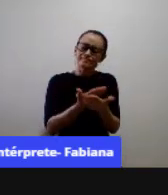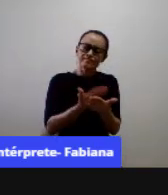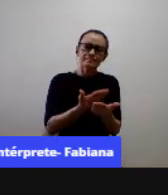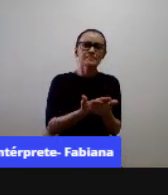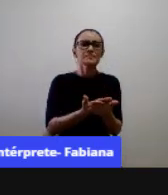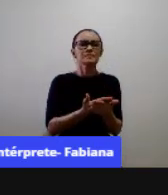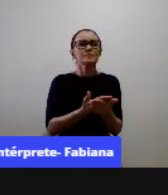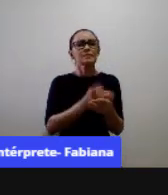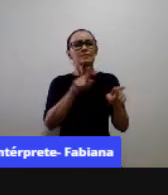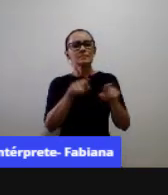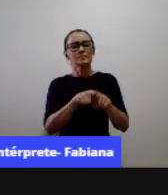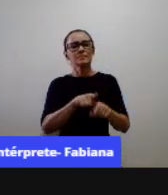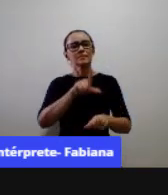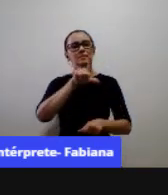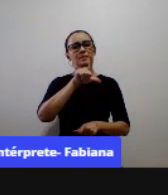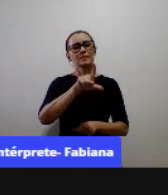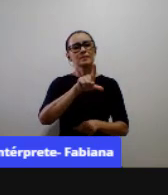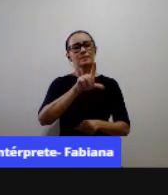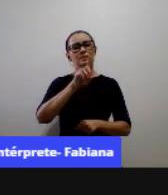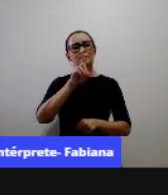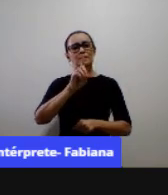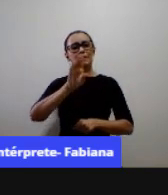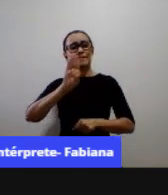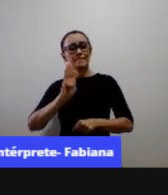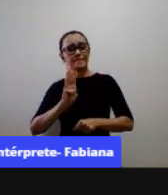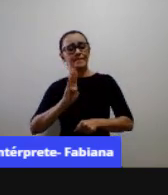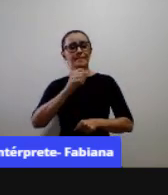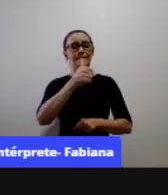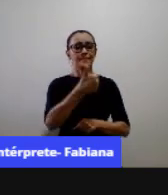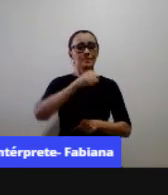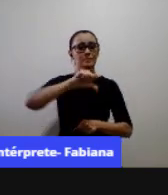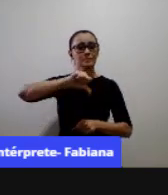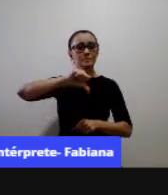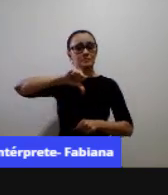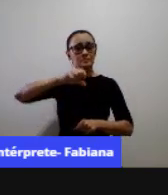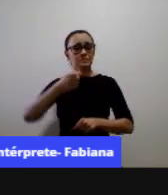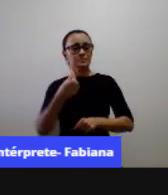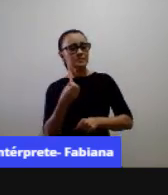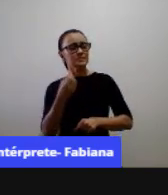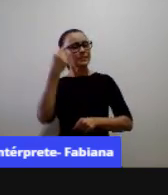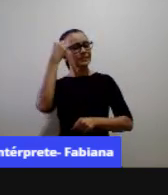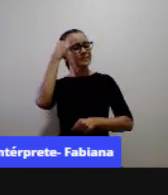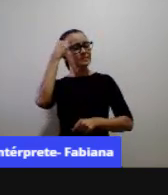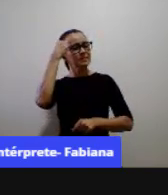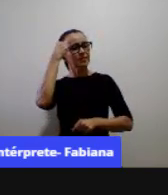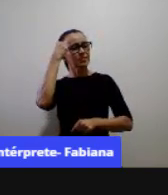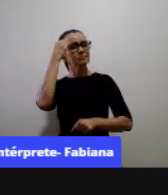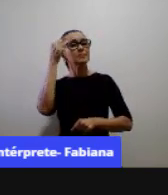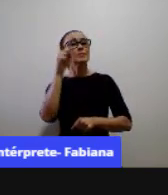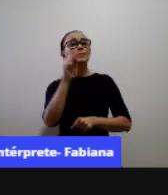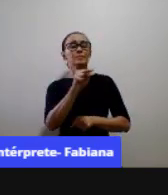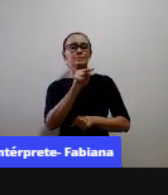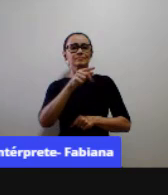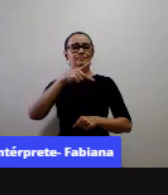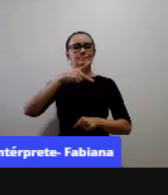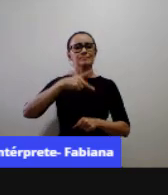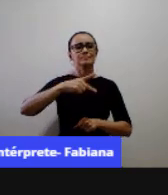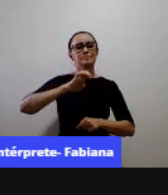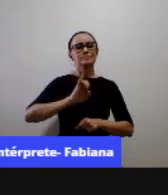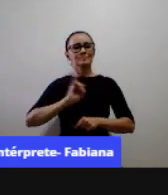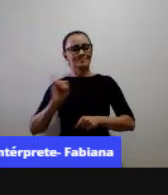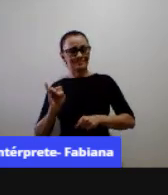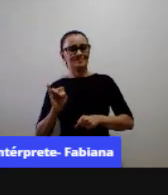em 96, que nos fez repensar essa questão do PEI. E esse PEI foi